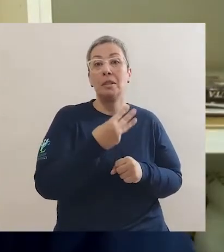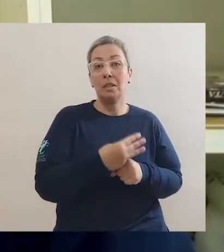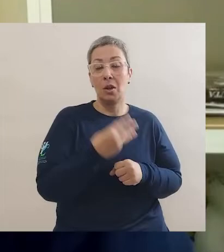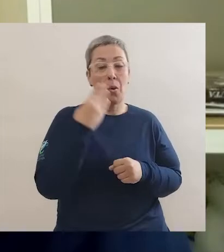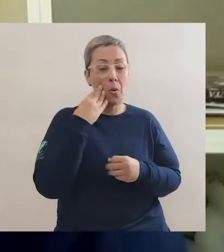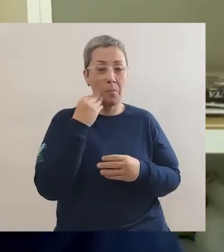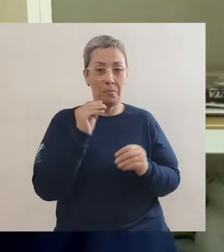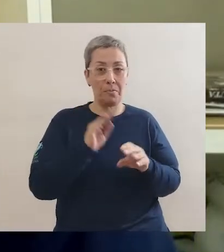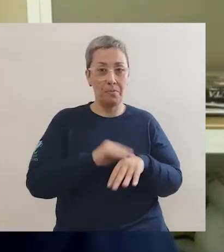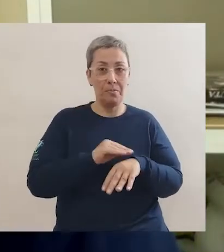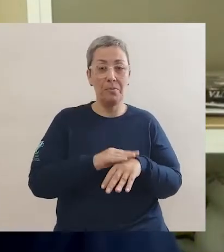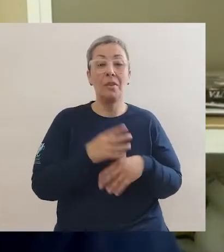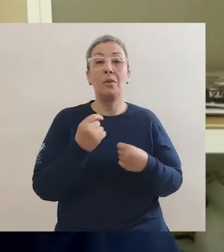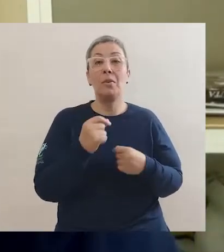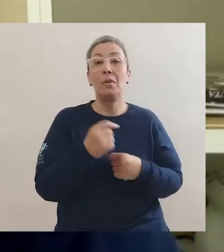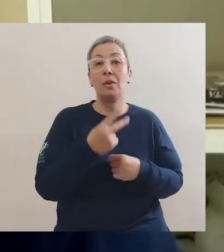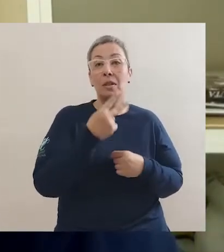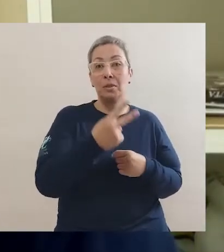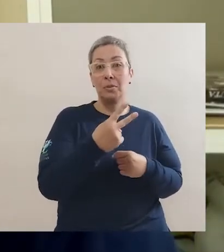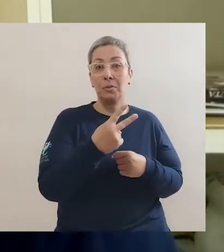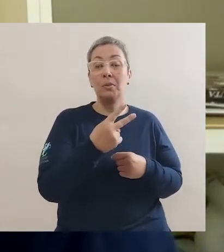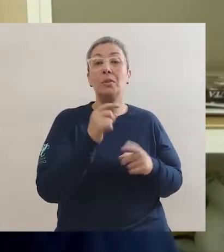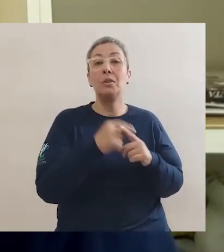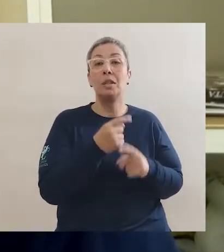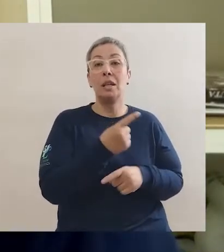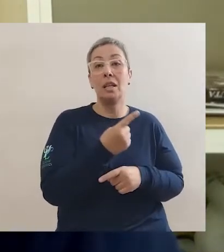o primeiro e o segundo colocado